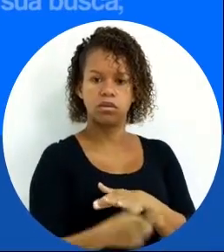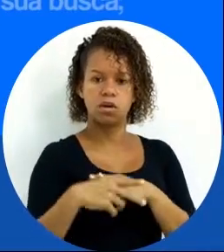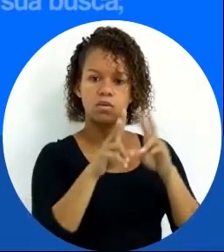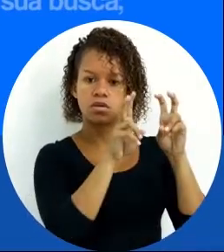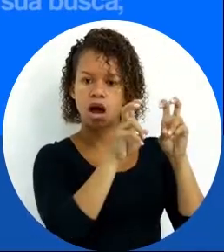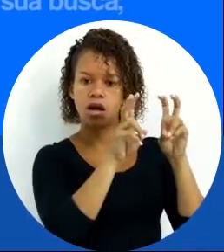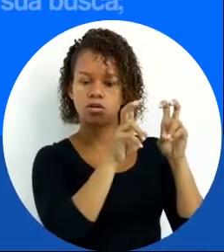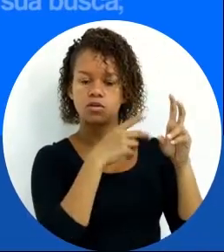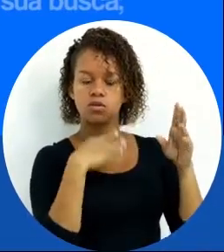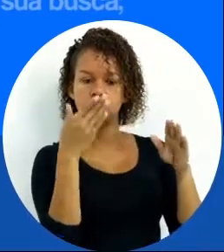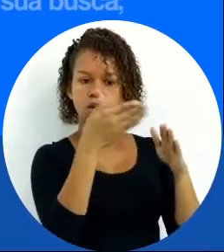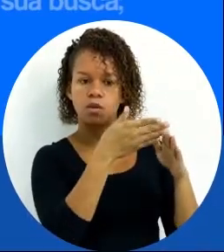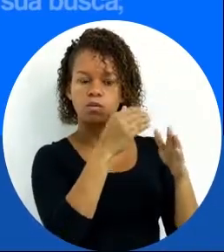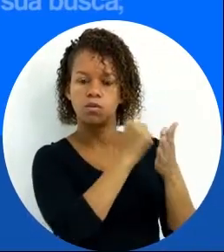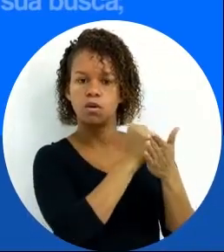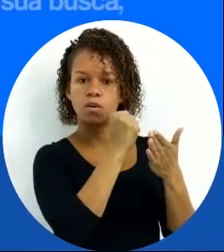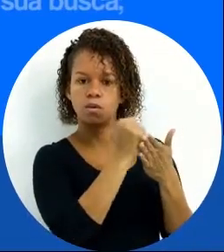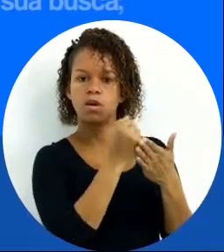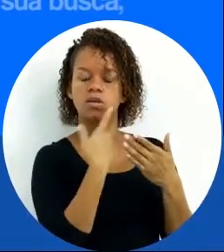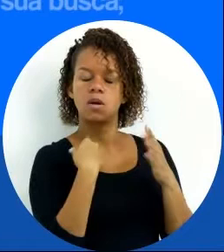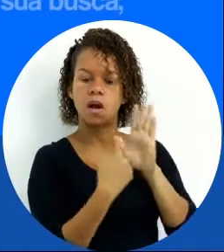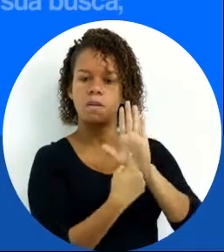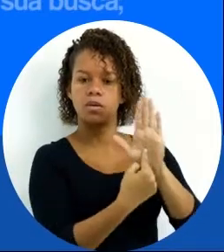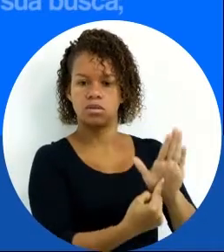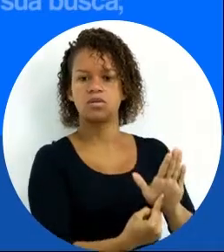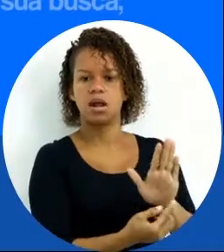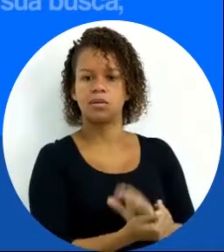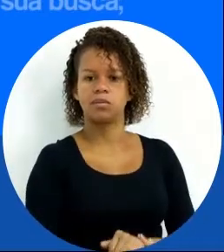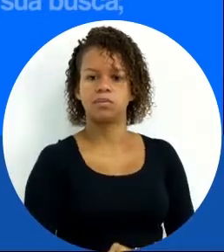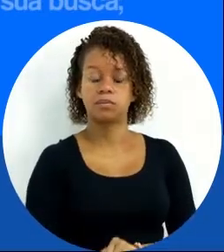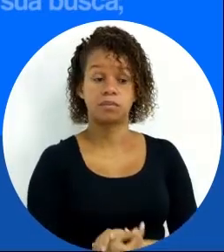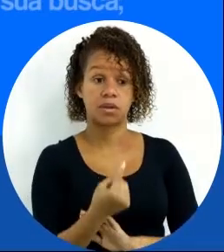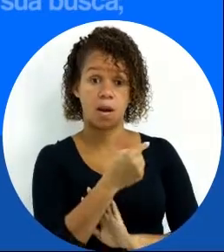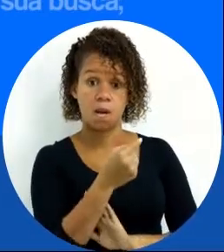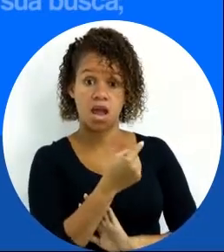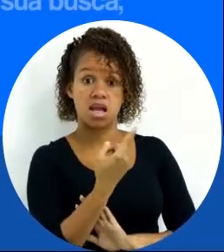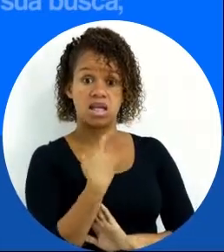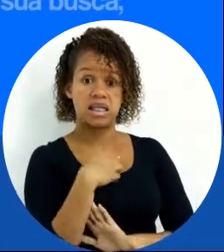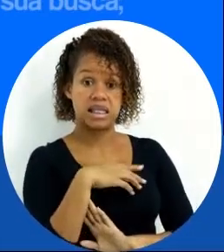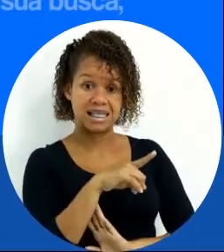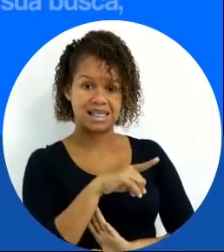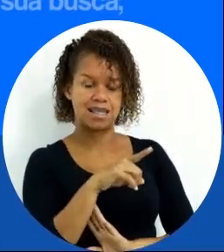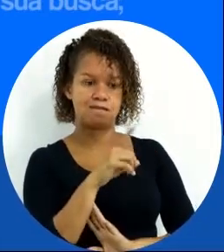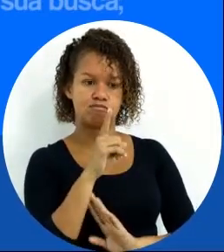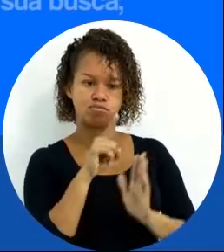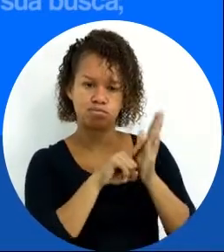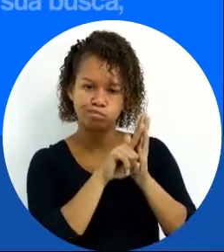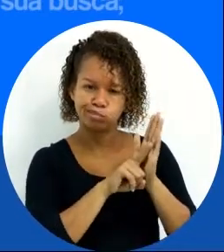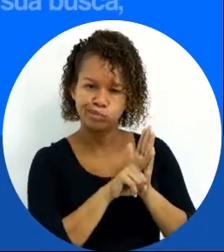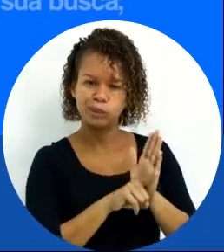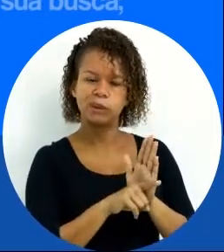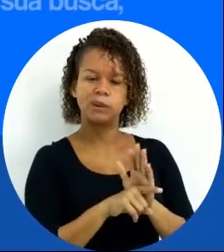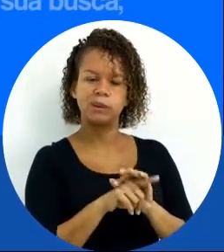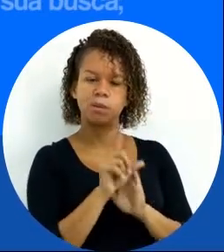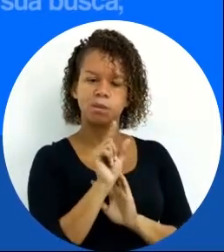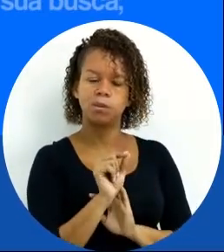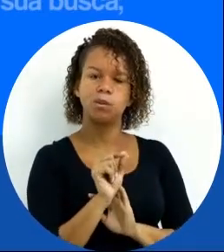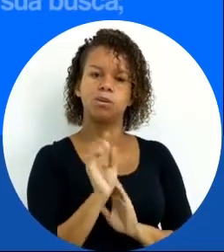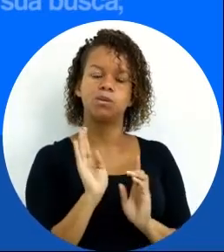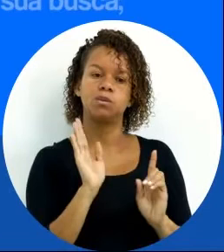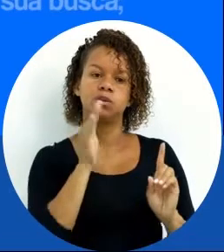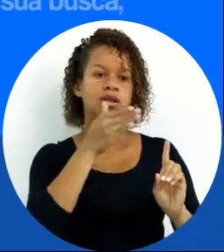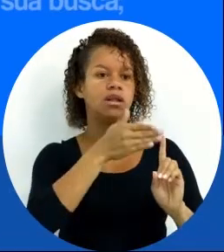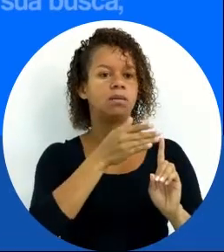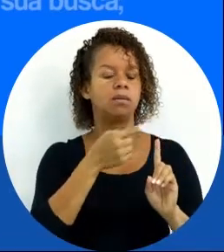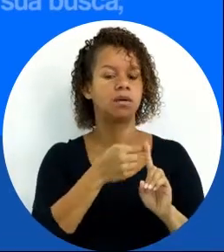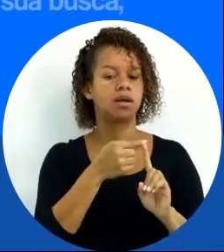os assuntos de determinados documentos são representados. Então, essa métrica, esse critério é um pouco subjetivo,